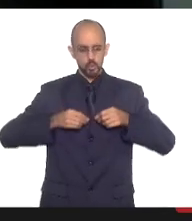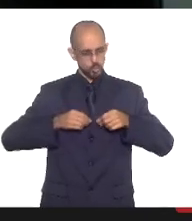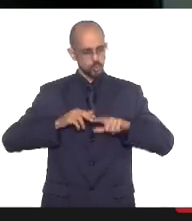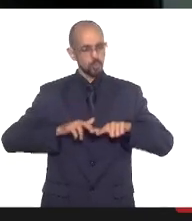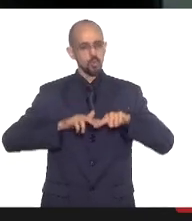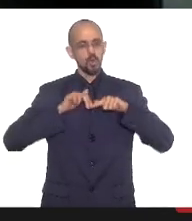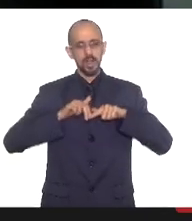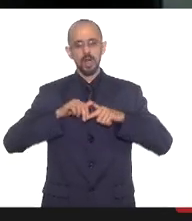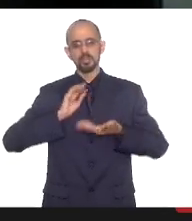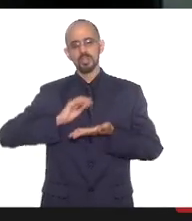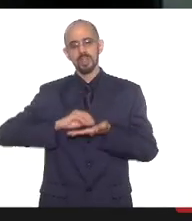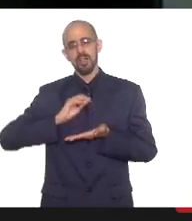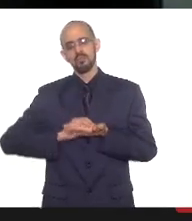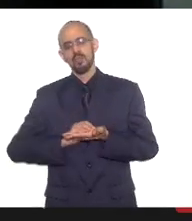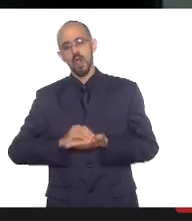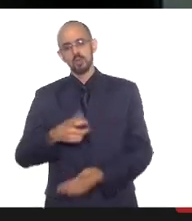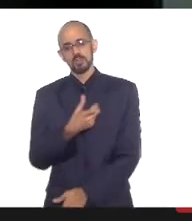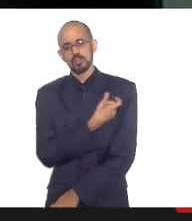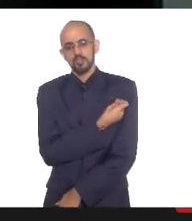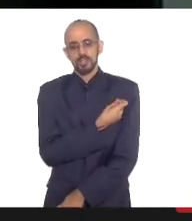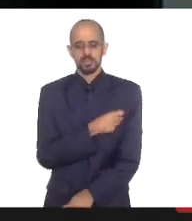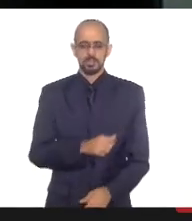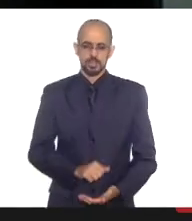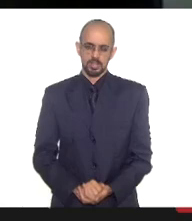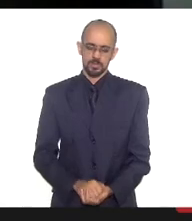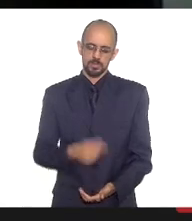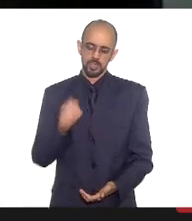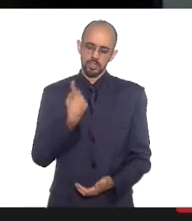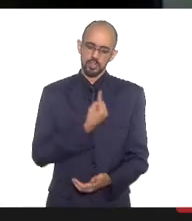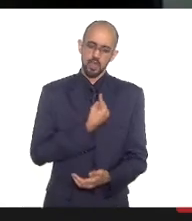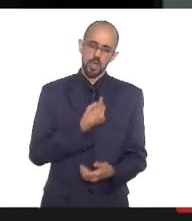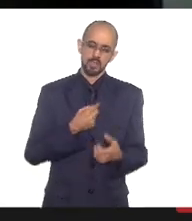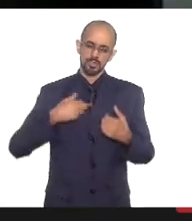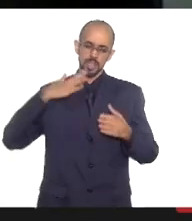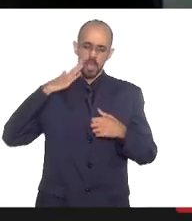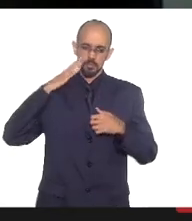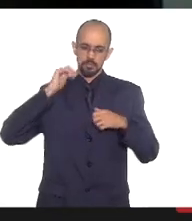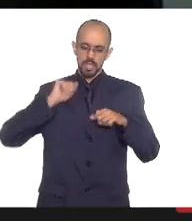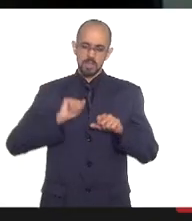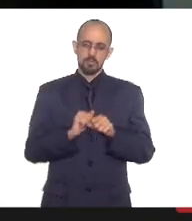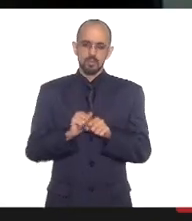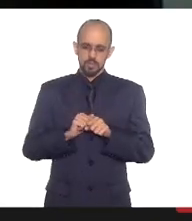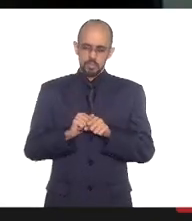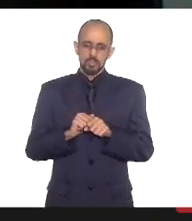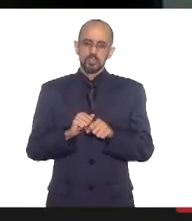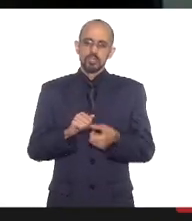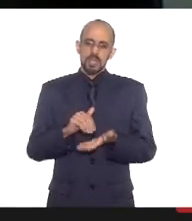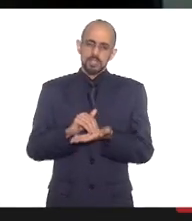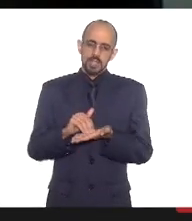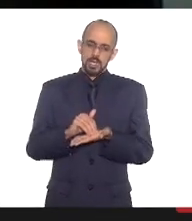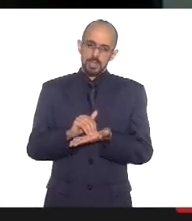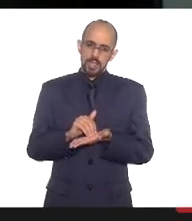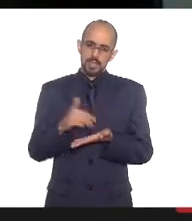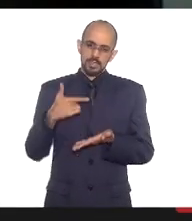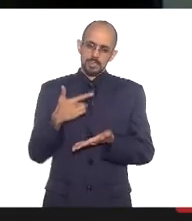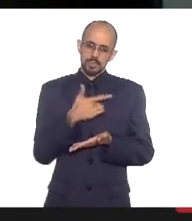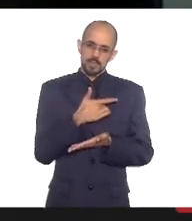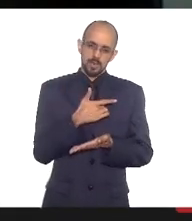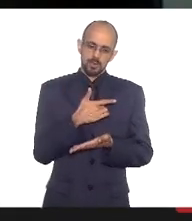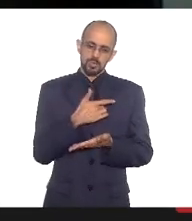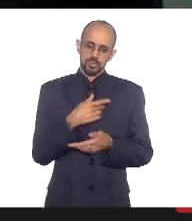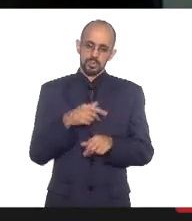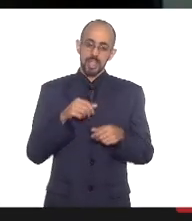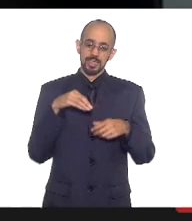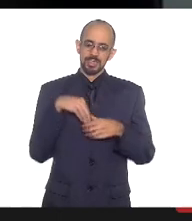razão da ausência da vacina e nós temos clareza que a secretaria de estado de saúde está inserida no